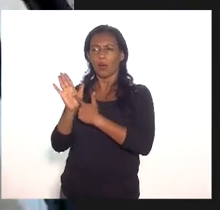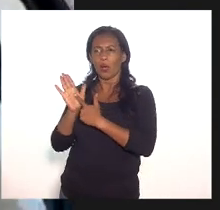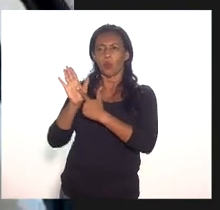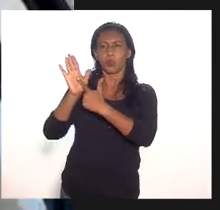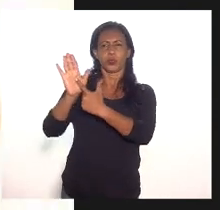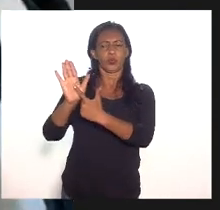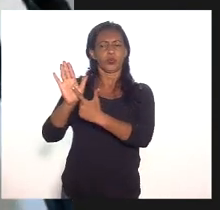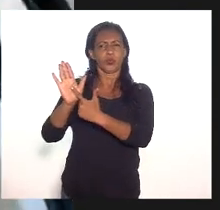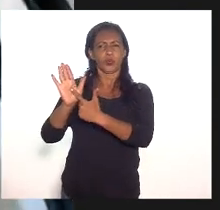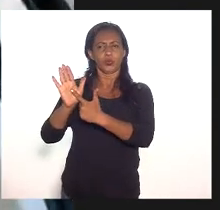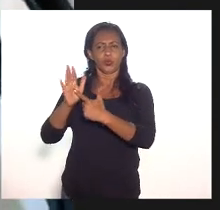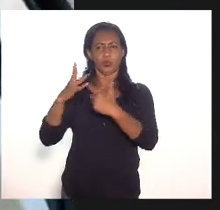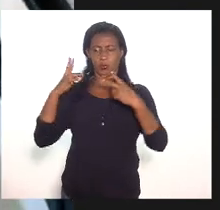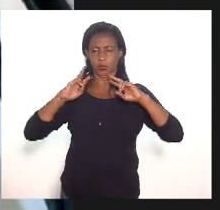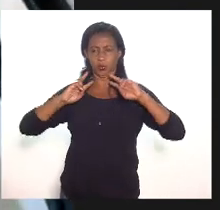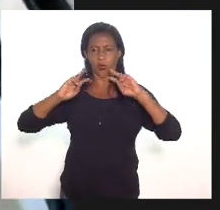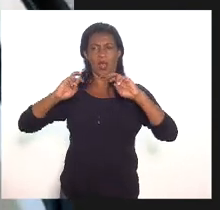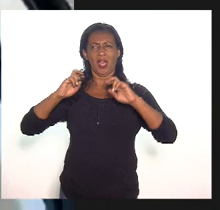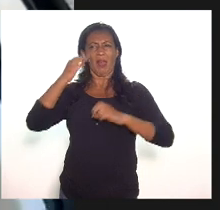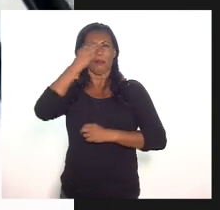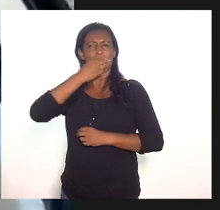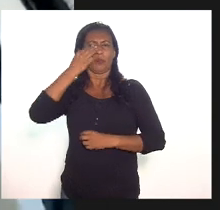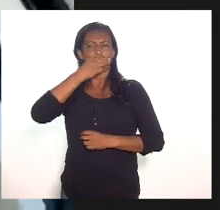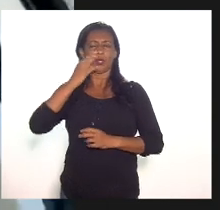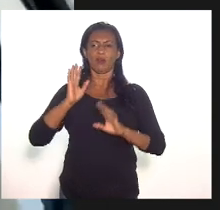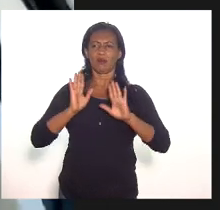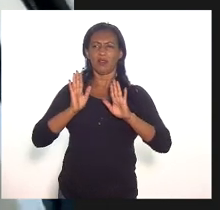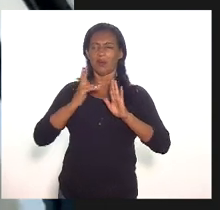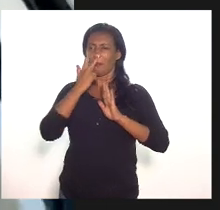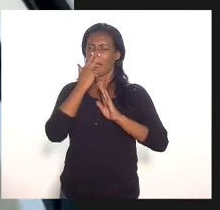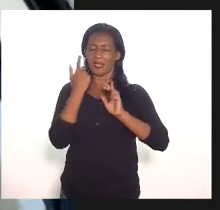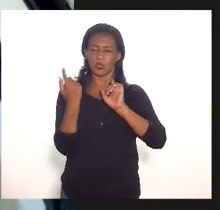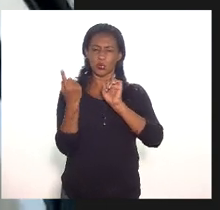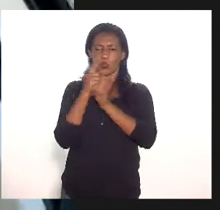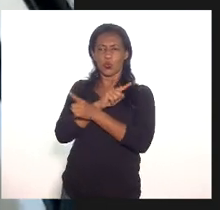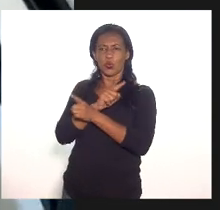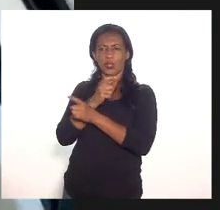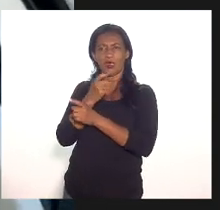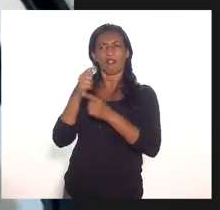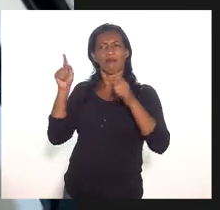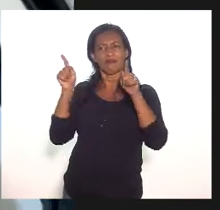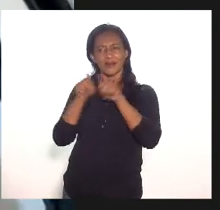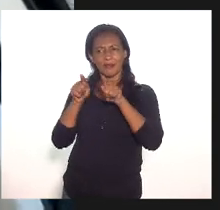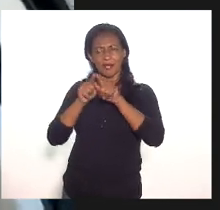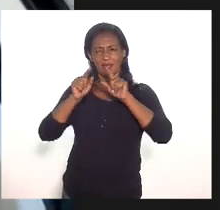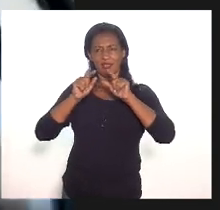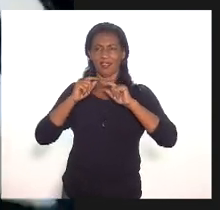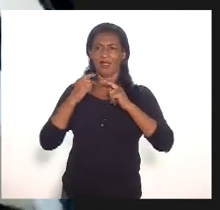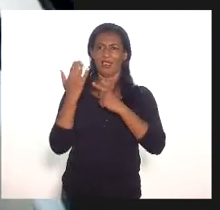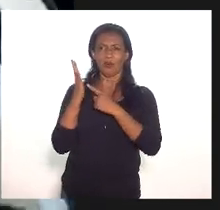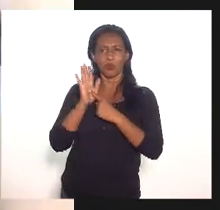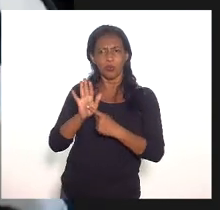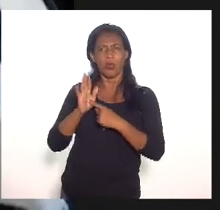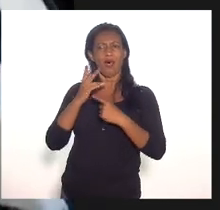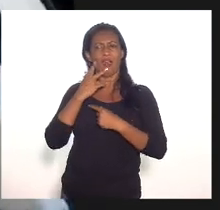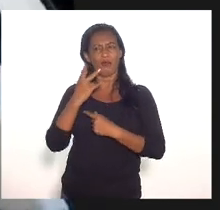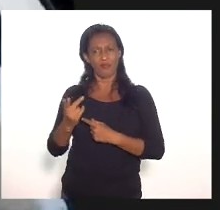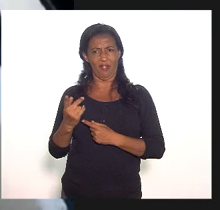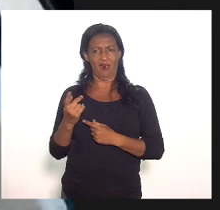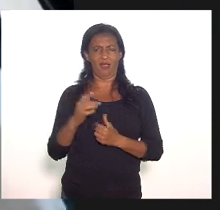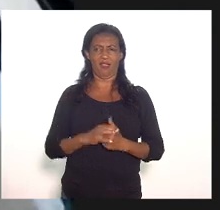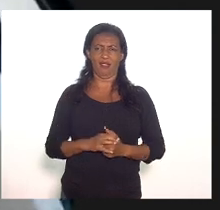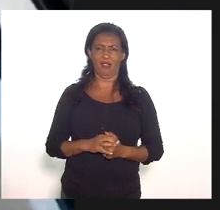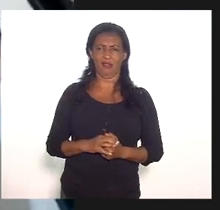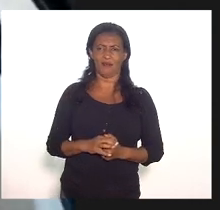apenas à prostituição, a gente desvirtua o debate. A gente tem que reconhecer, por exemplo, que a prostituição ela traz um ambiente